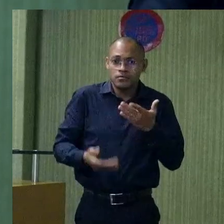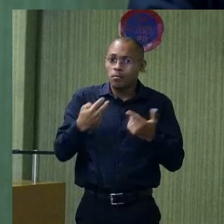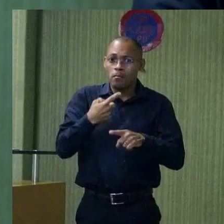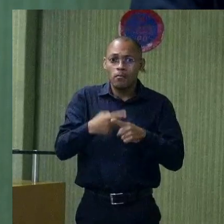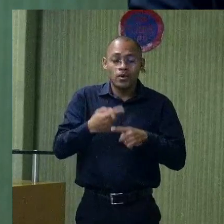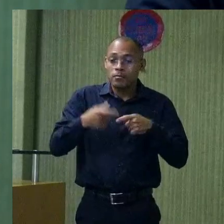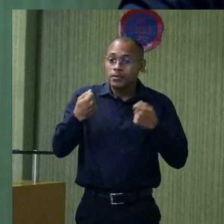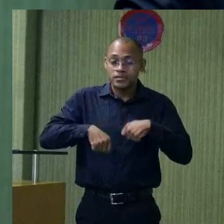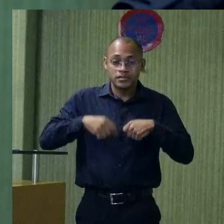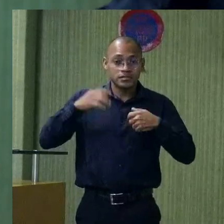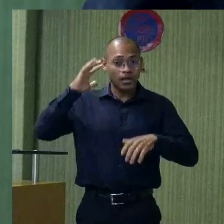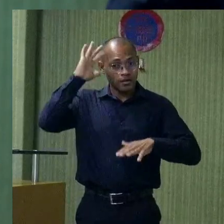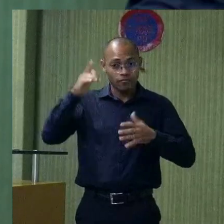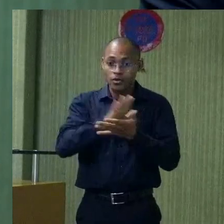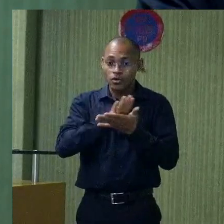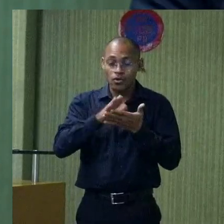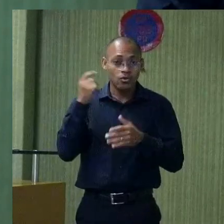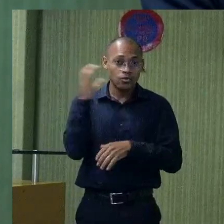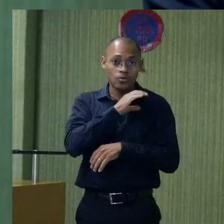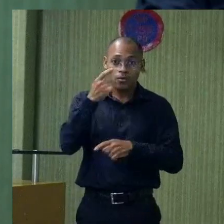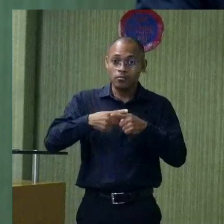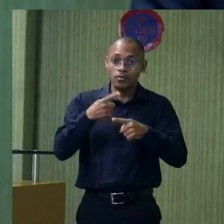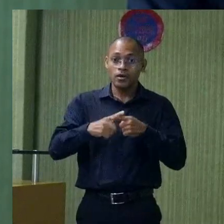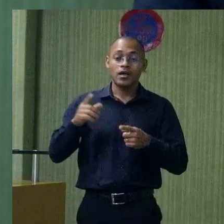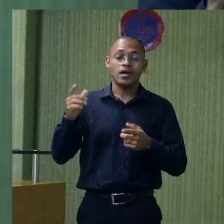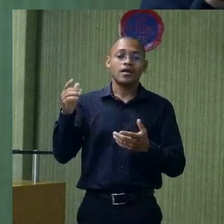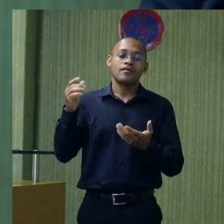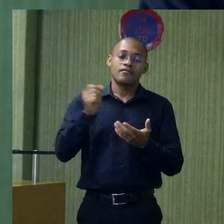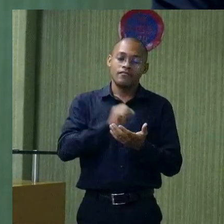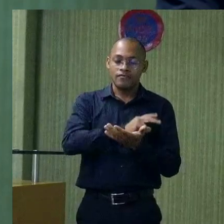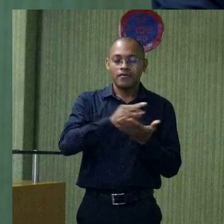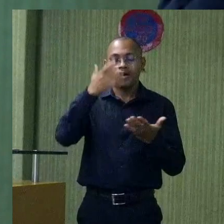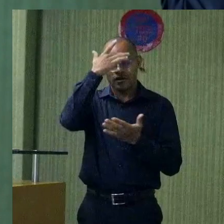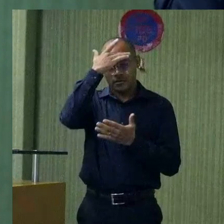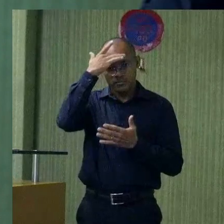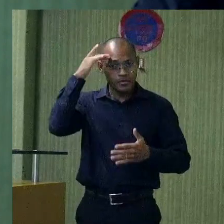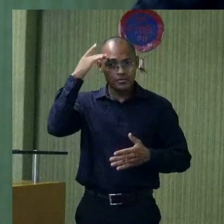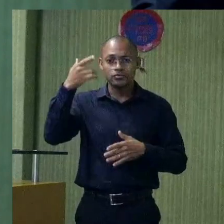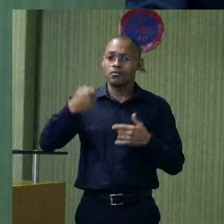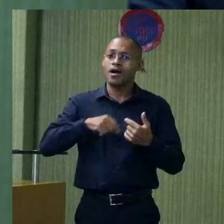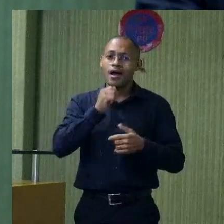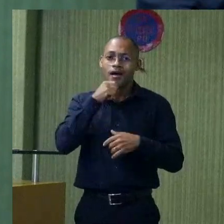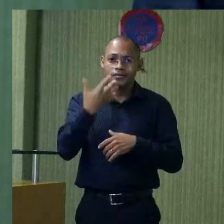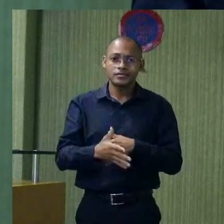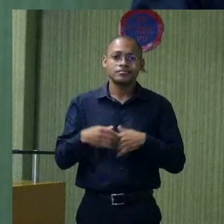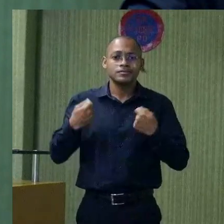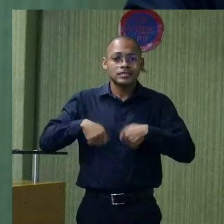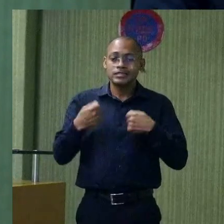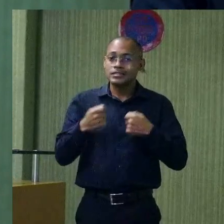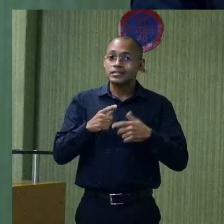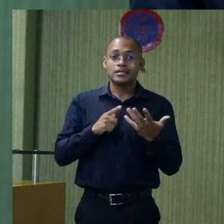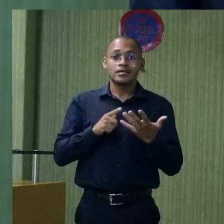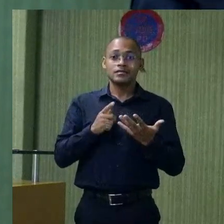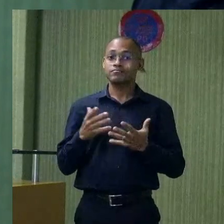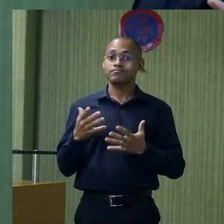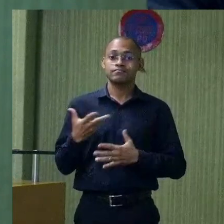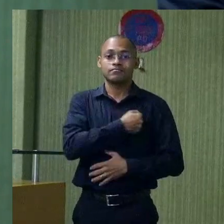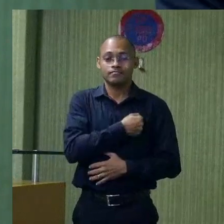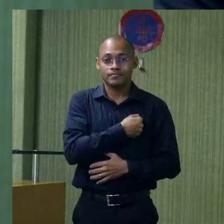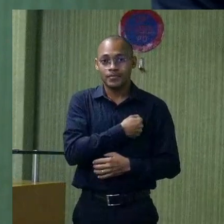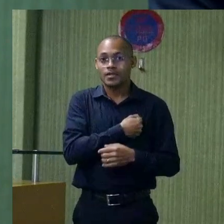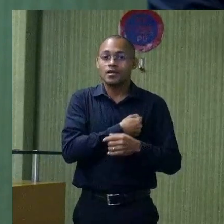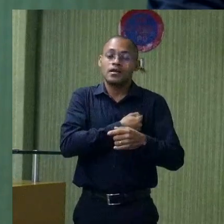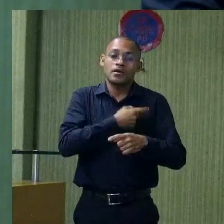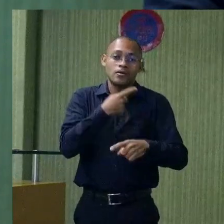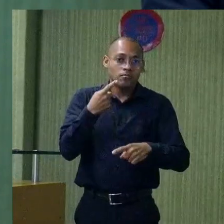vidas as pessoas estavam sendo resgatadas também pelo exército mas muito por outras pessoas do Povo Senão nós